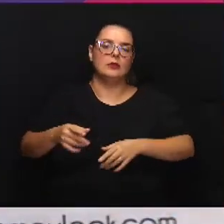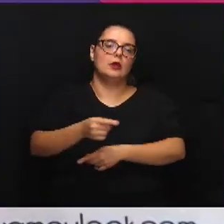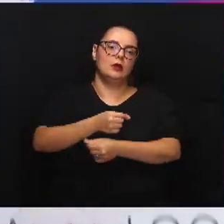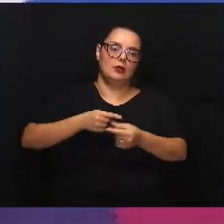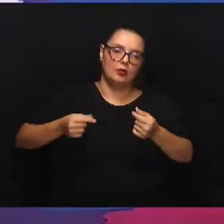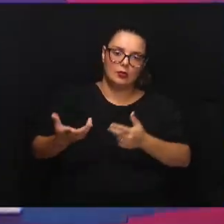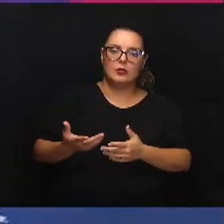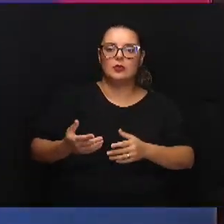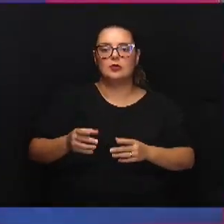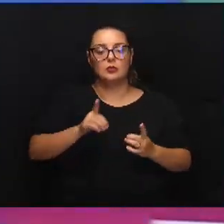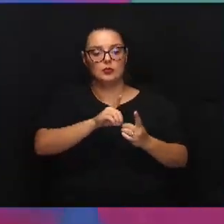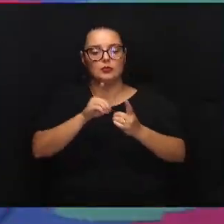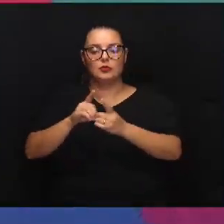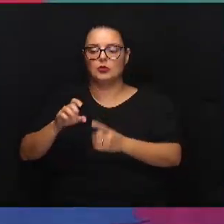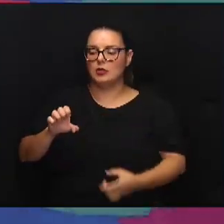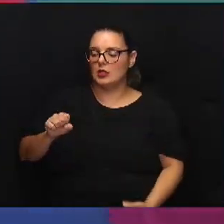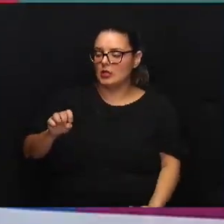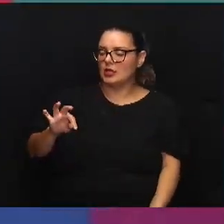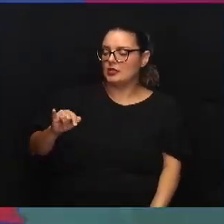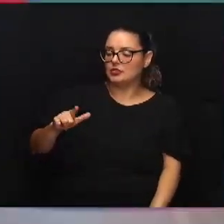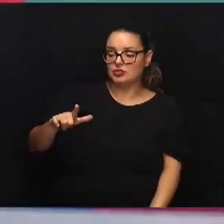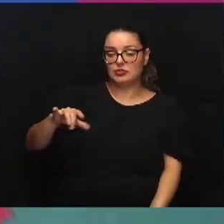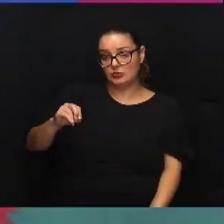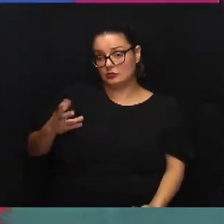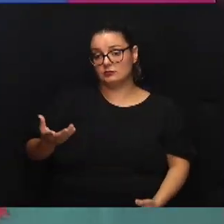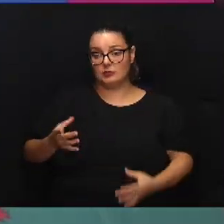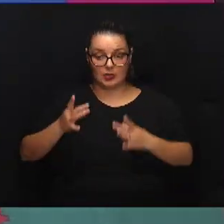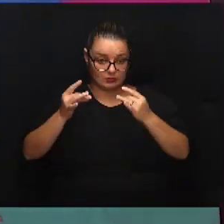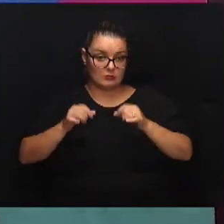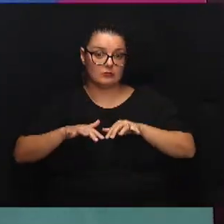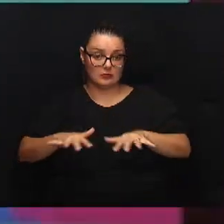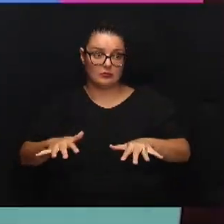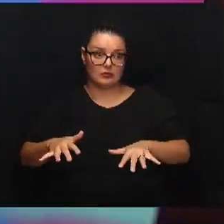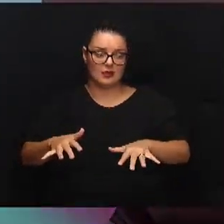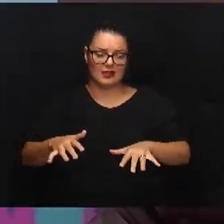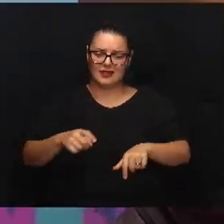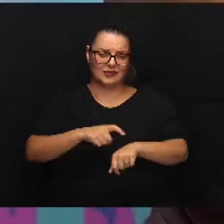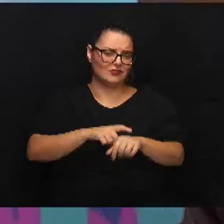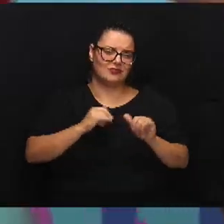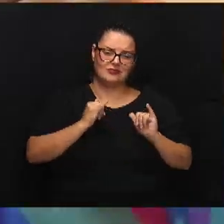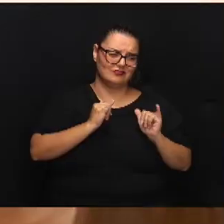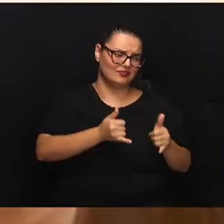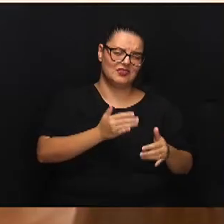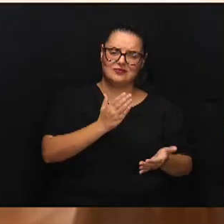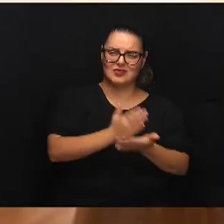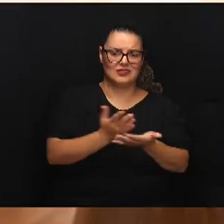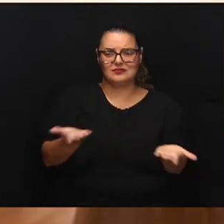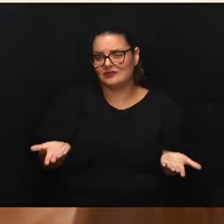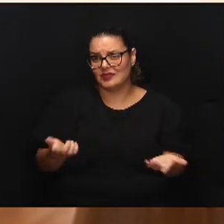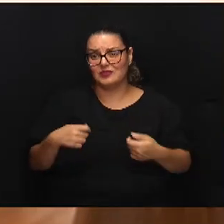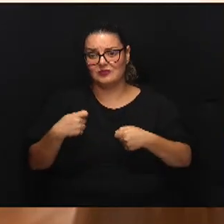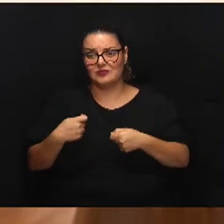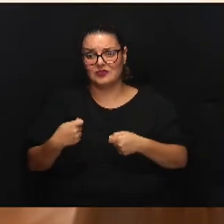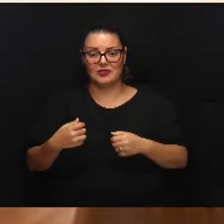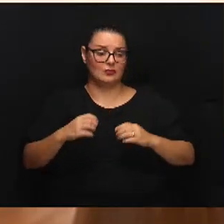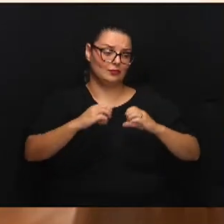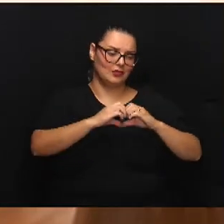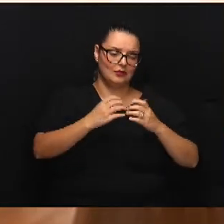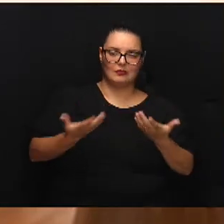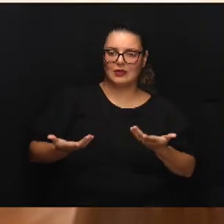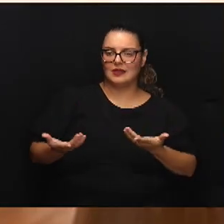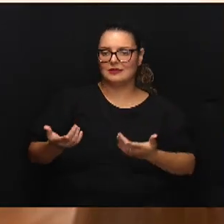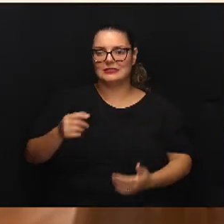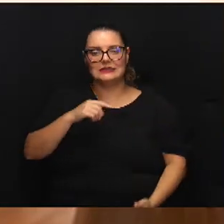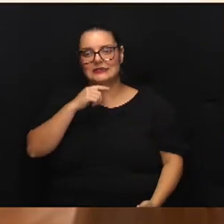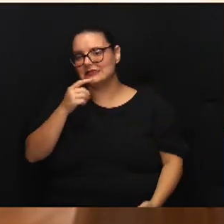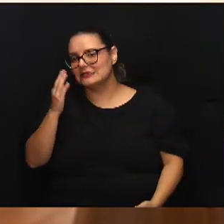de estilo, conseguir difundir isso, na verdade, teve uma época que eu até desisti. Eu parei, porque eu falei, não dá, eu preciso ganhar dinheiro. Eu amo, mas ninguém entende o